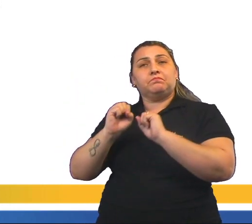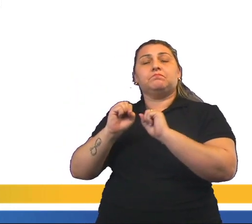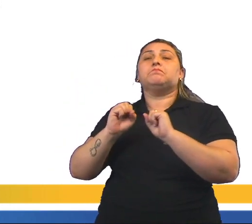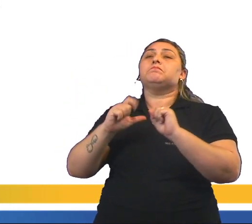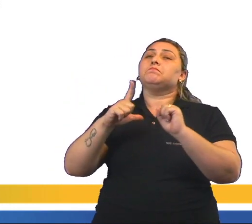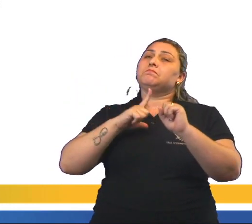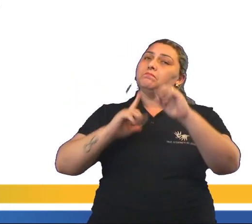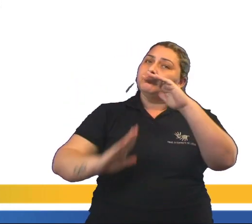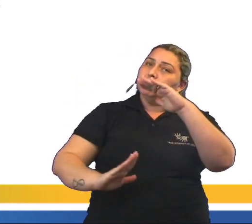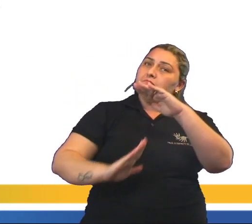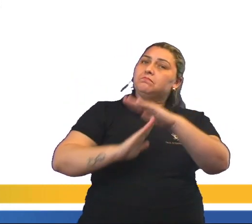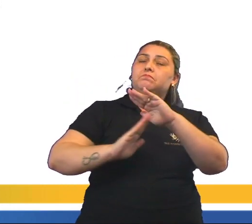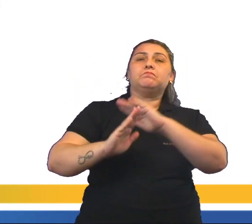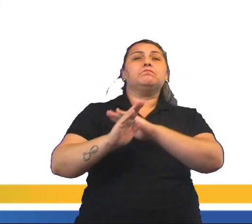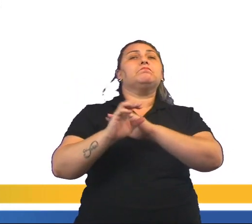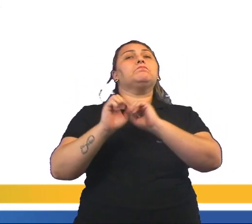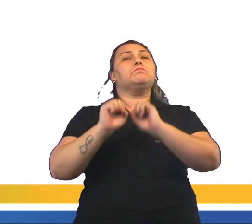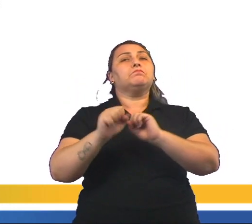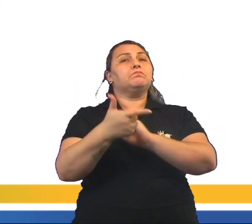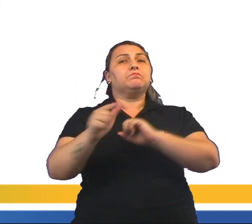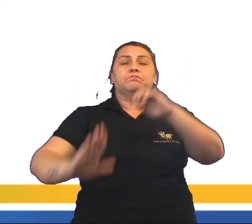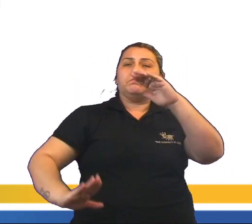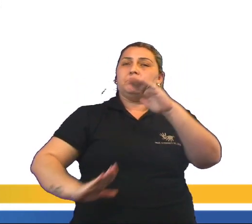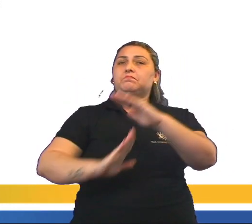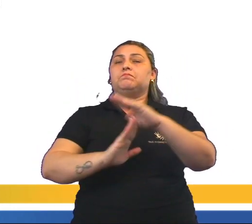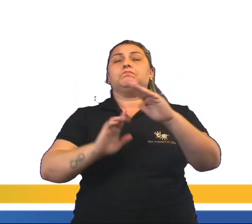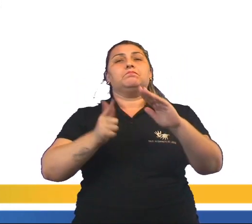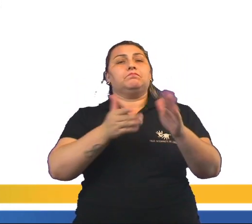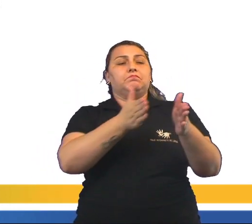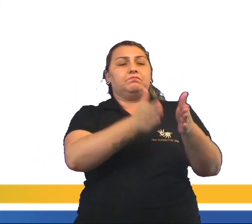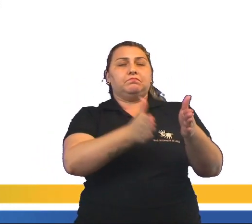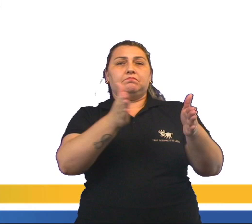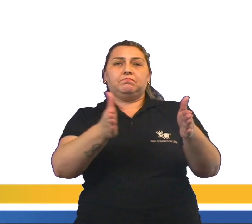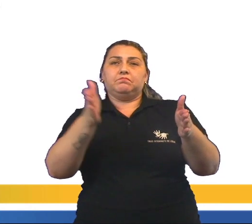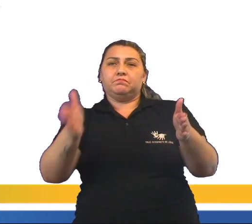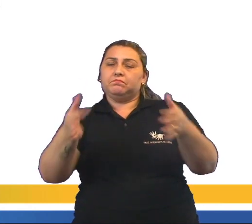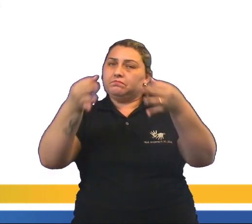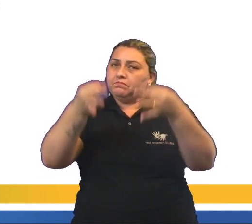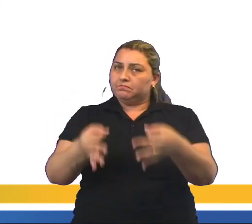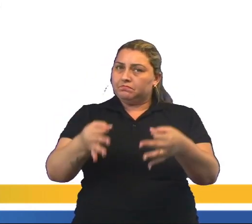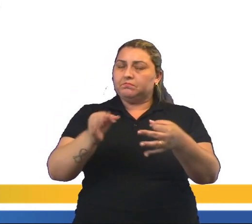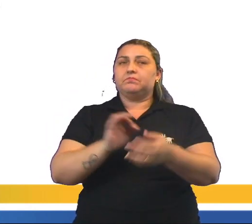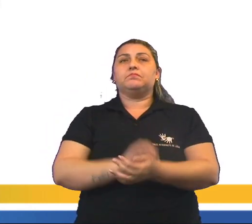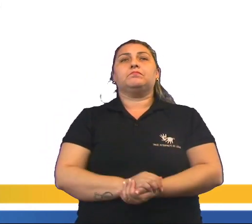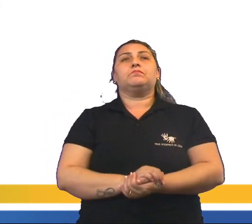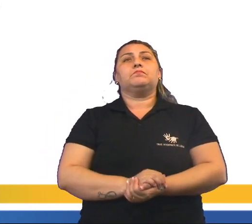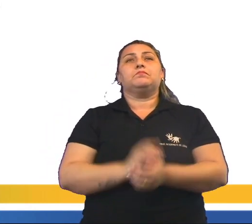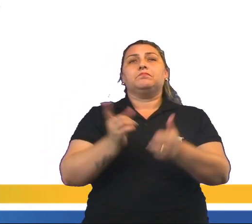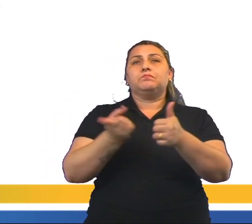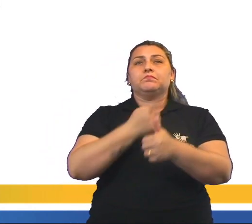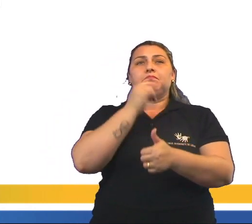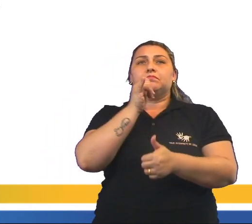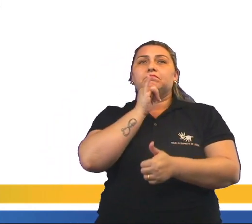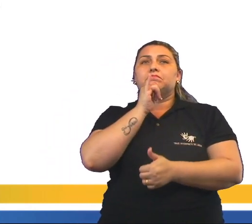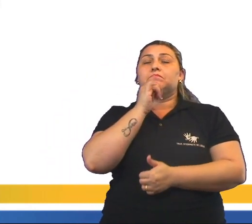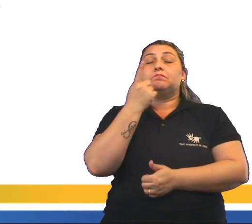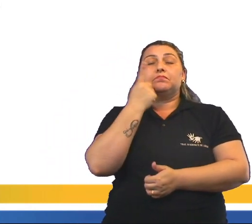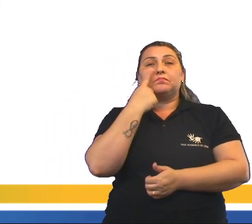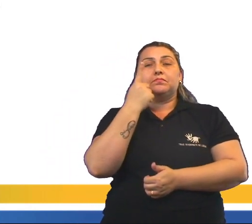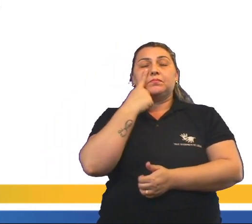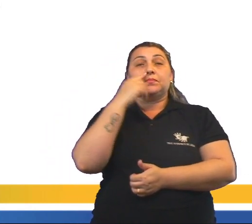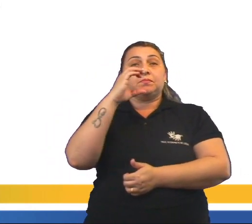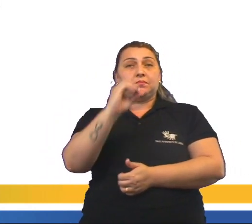pode ser limitada e ilimitado então não tem uma sequência justa então no primeiro exemplo